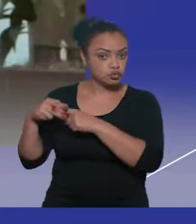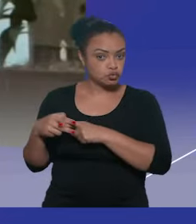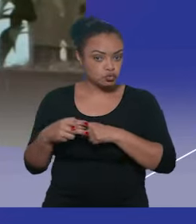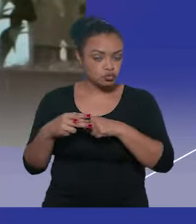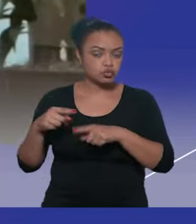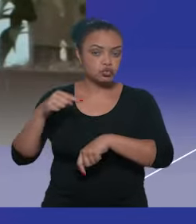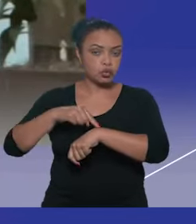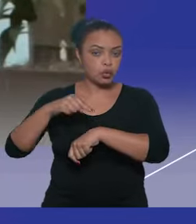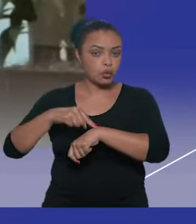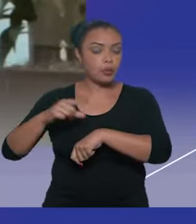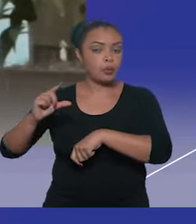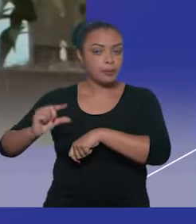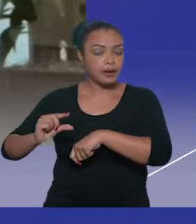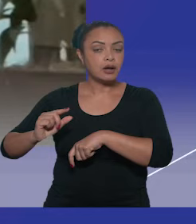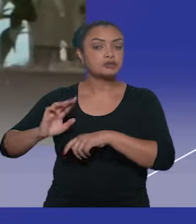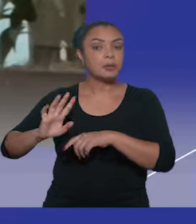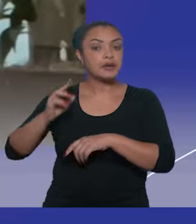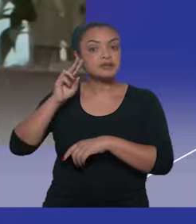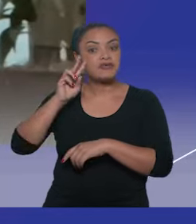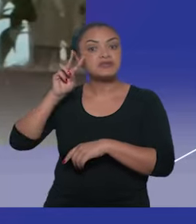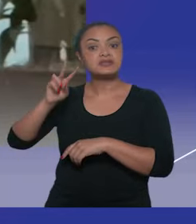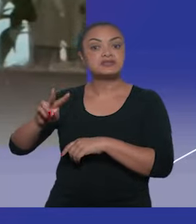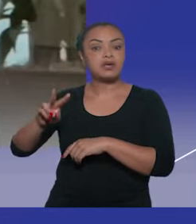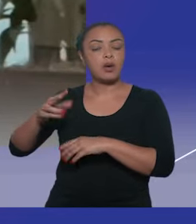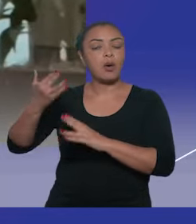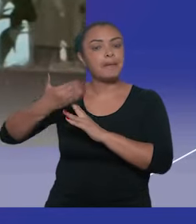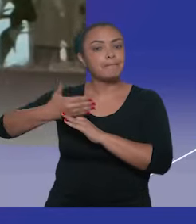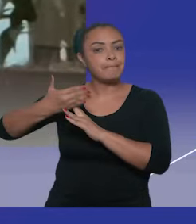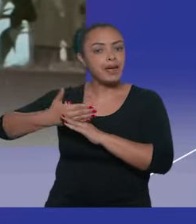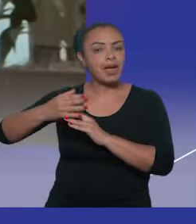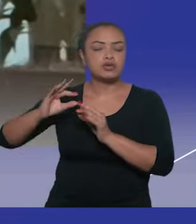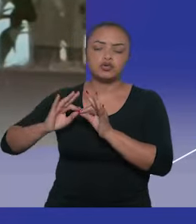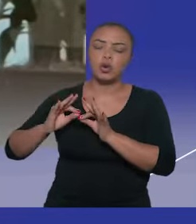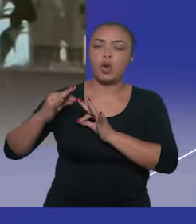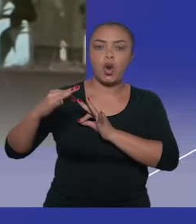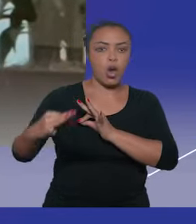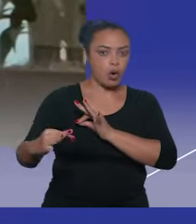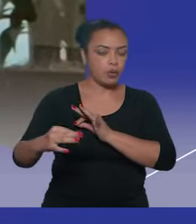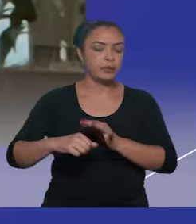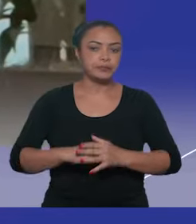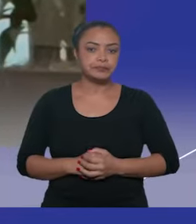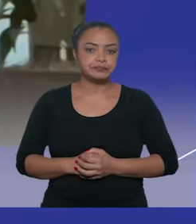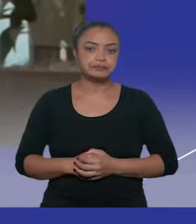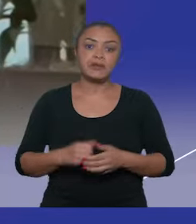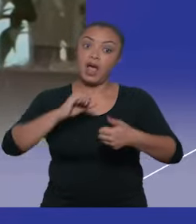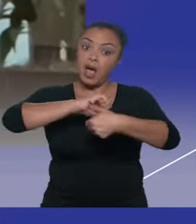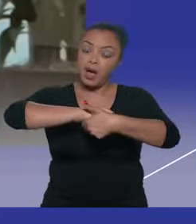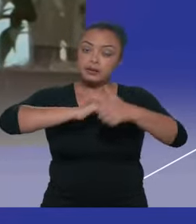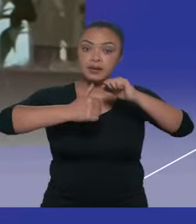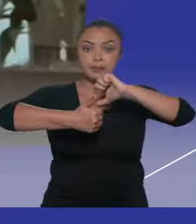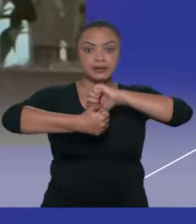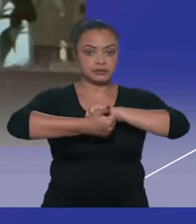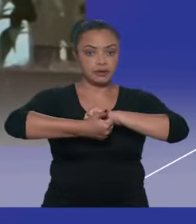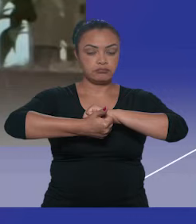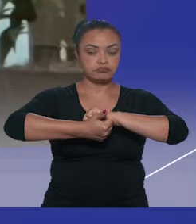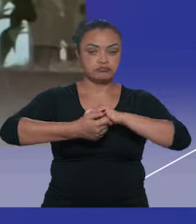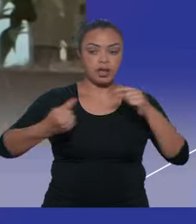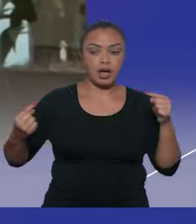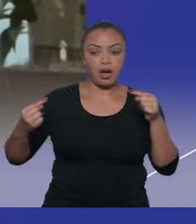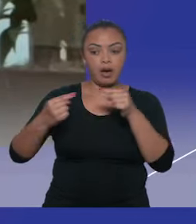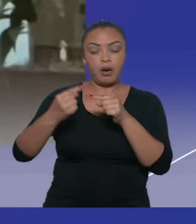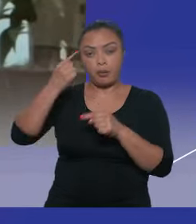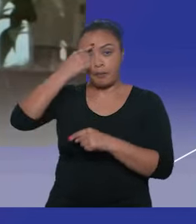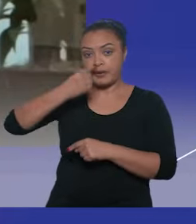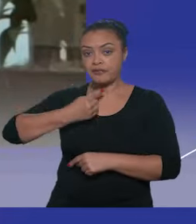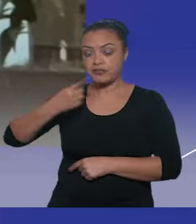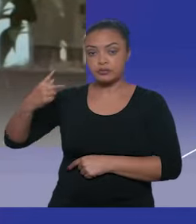de conversar com os nossos clientes sobre médio e longo prazo, nunca no curto prazo. A gente com certeza faz ajustes no curto prazo, que são ajustes táticos, mas